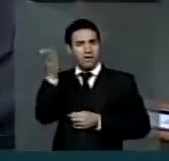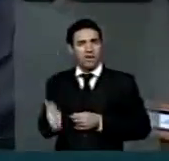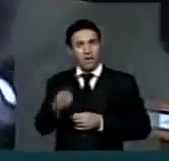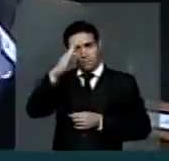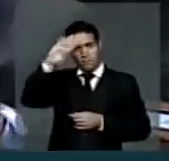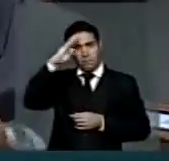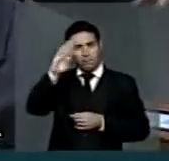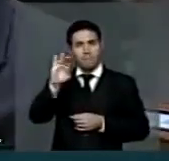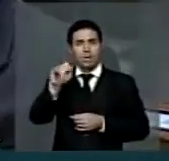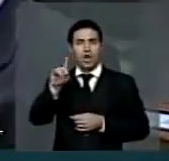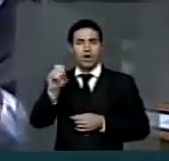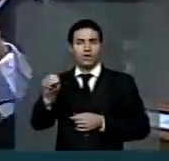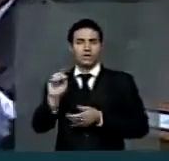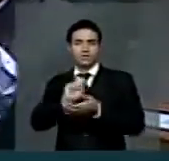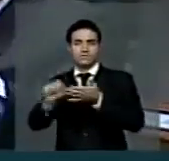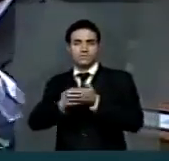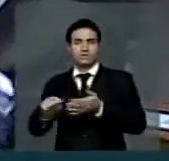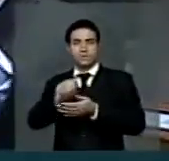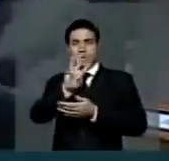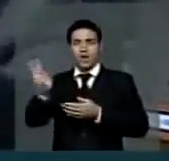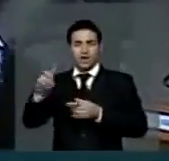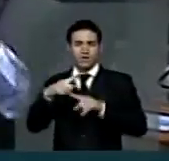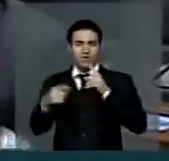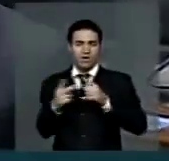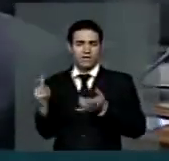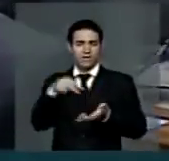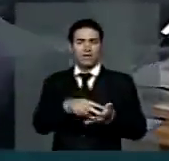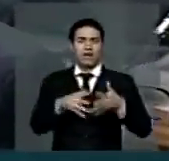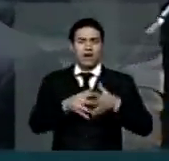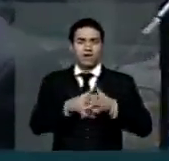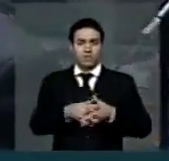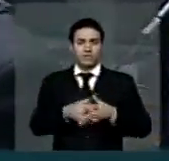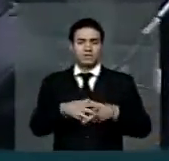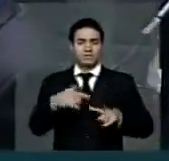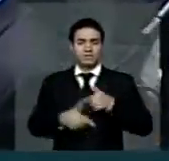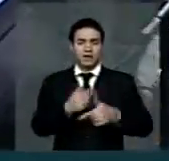vir aqui para acabar com os trabalhos. Está tão perdida, senhor presidente, que